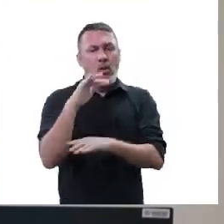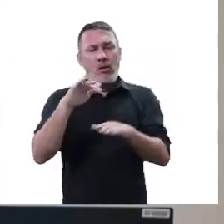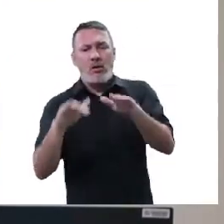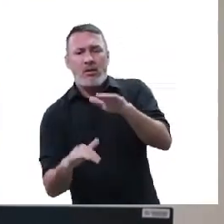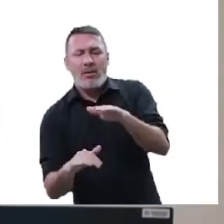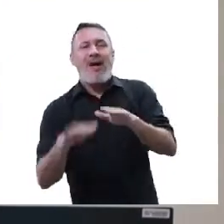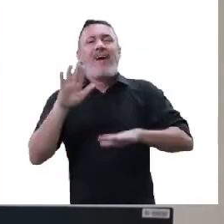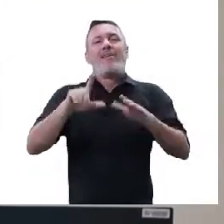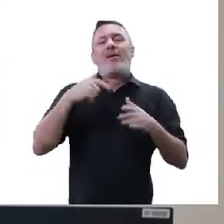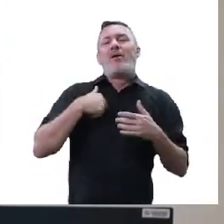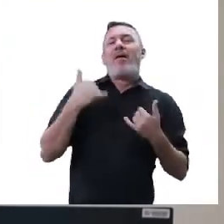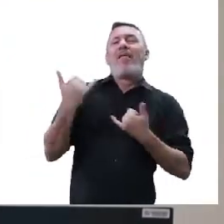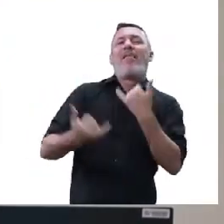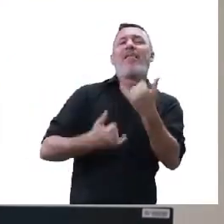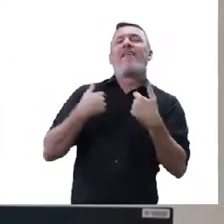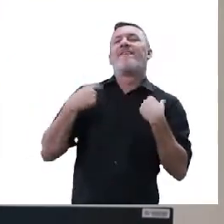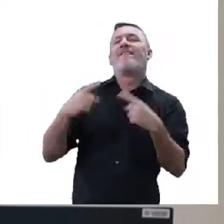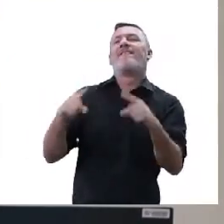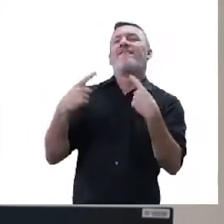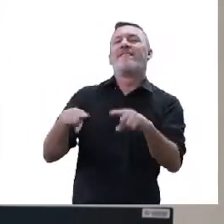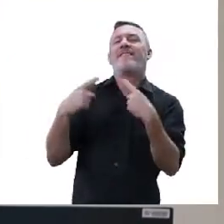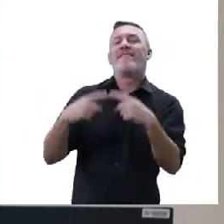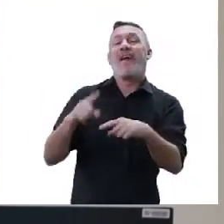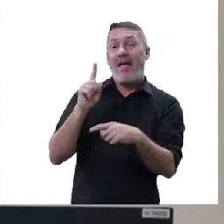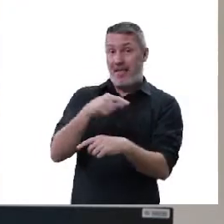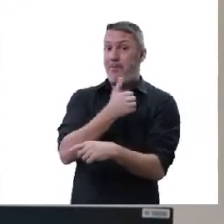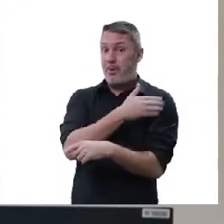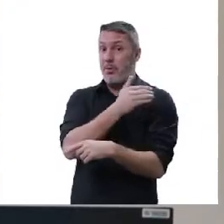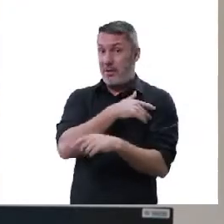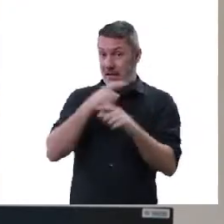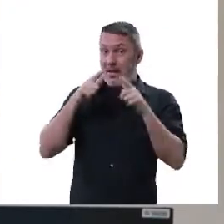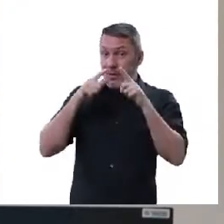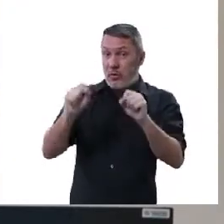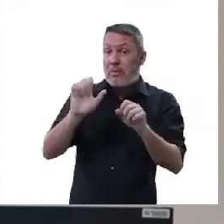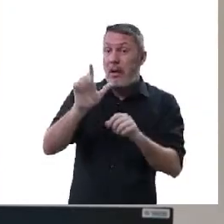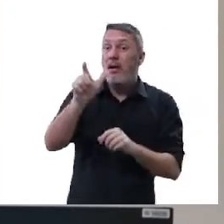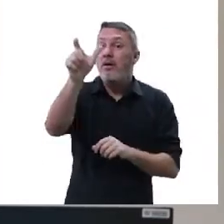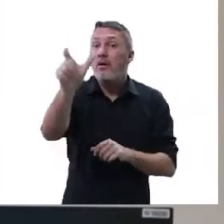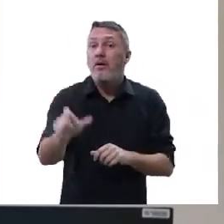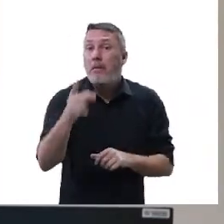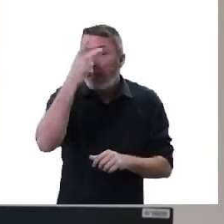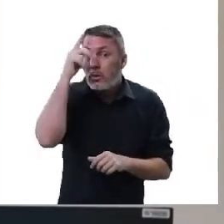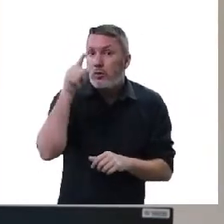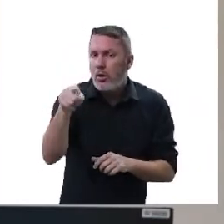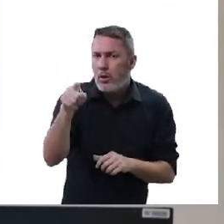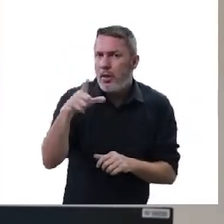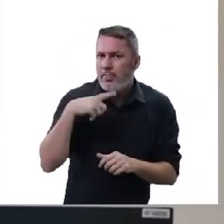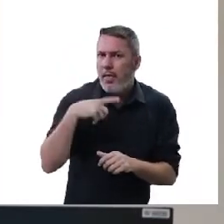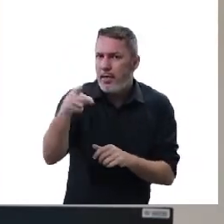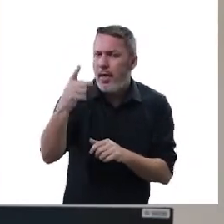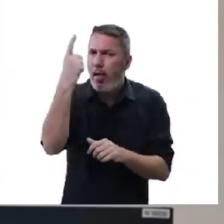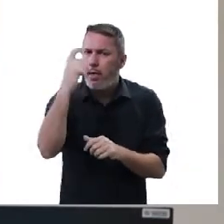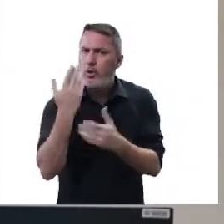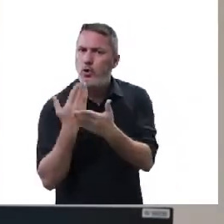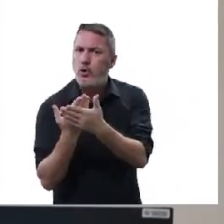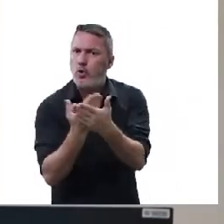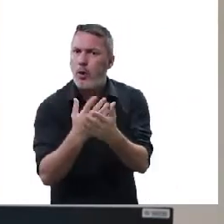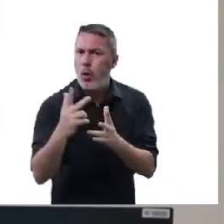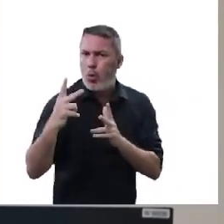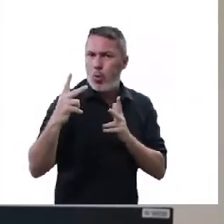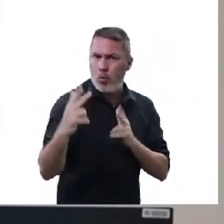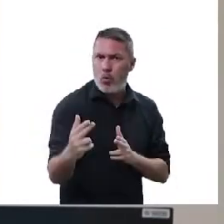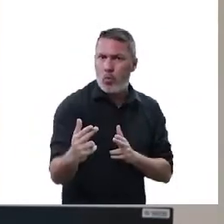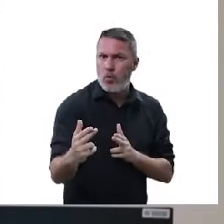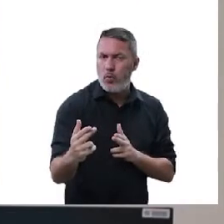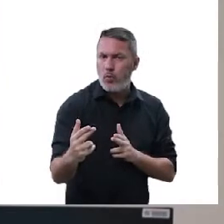que você está brincando com o jeito dele falar, que é um preconceito linguístico, será que aquele indivíduo, ele teve acesso à